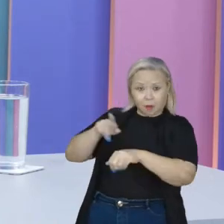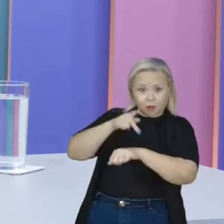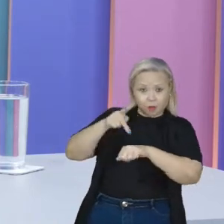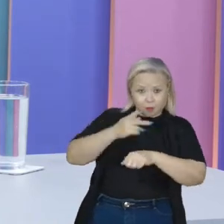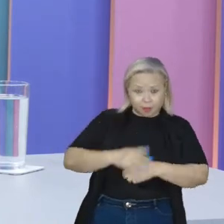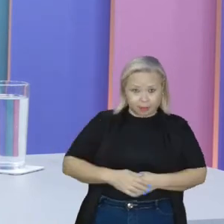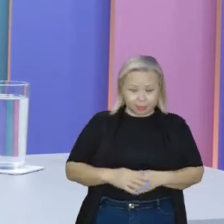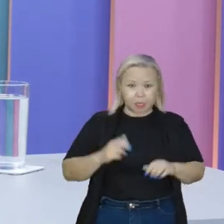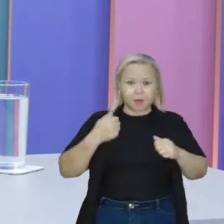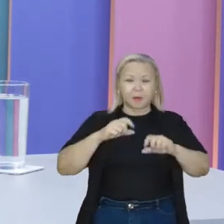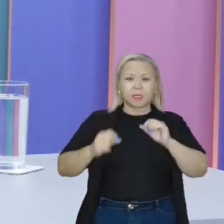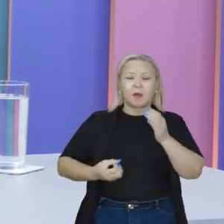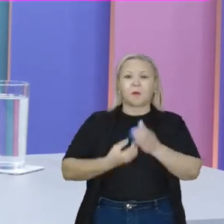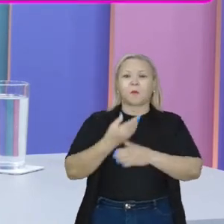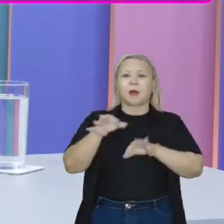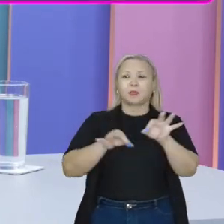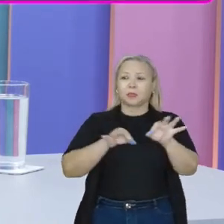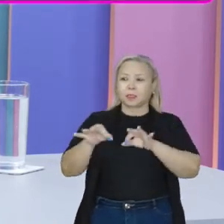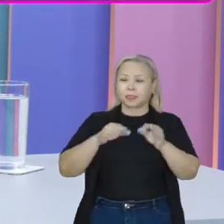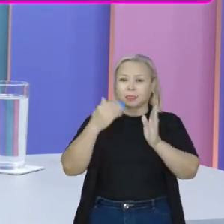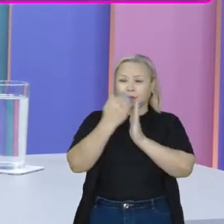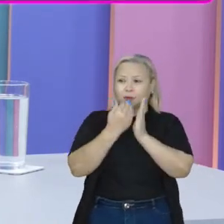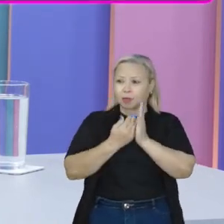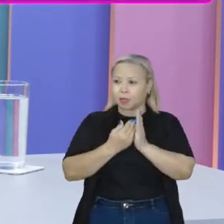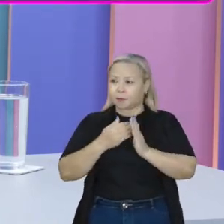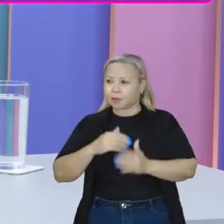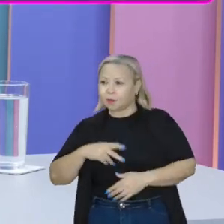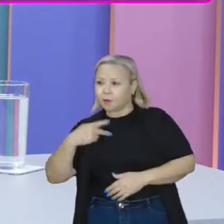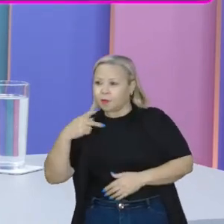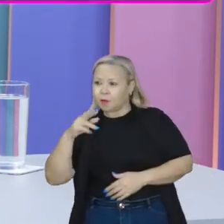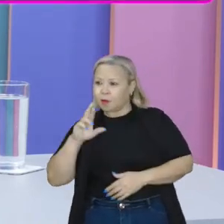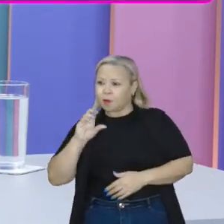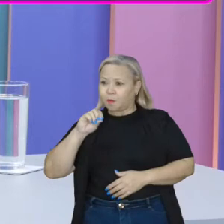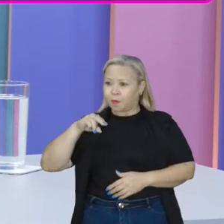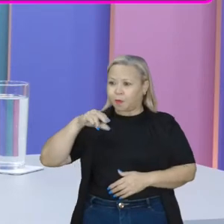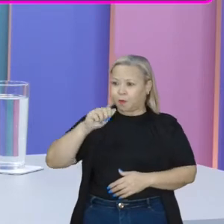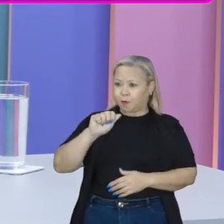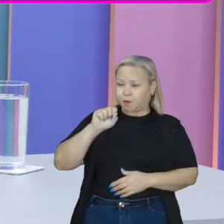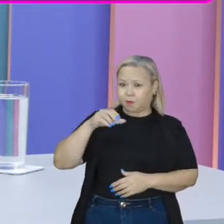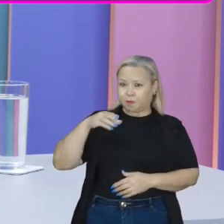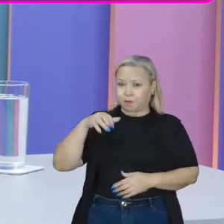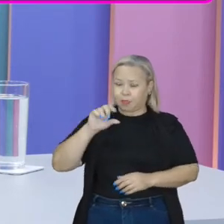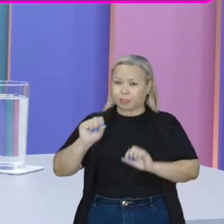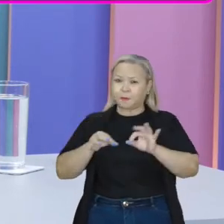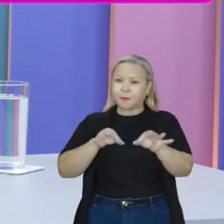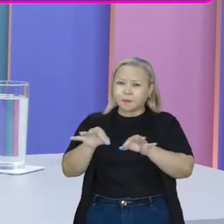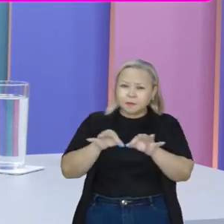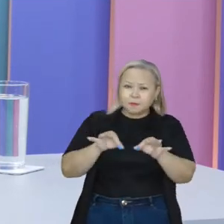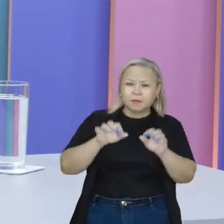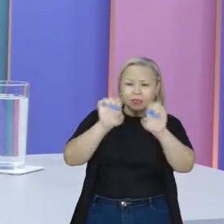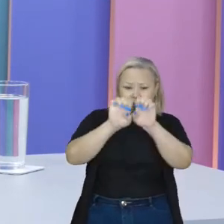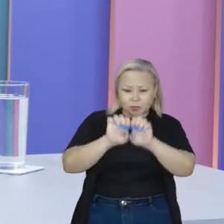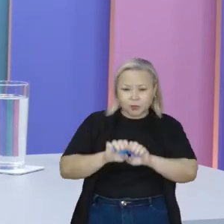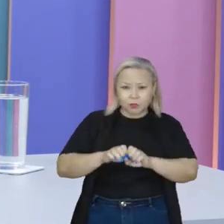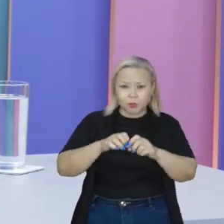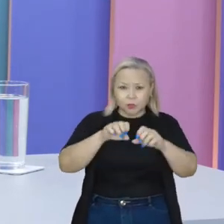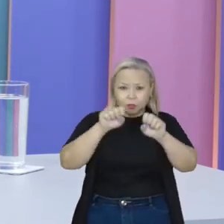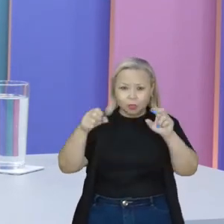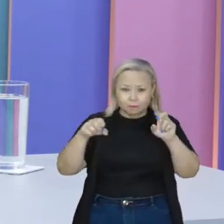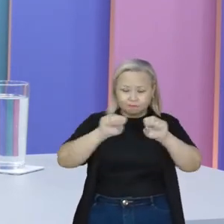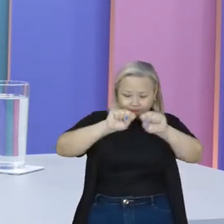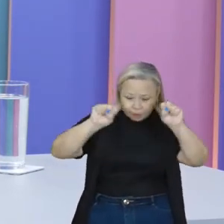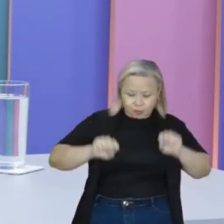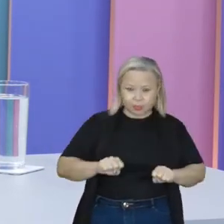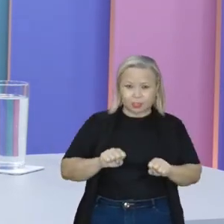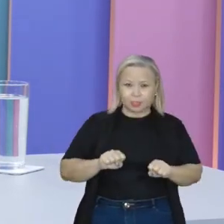do que estabelecer programas como o PRONASSE, nós precisamos mexer na estrutura do sistema e dizer que polícia nós queremos,